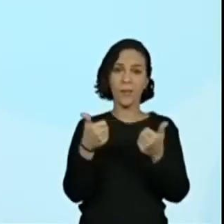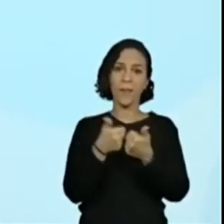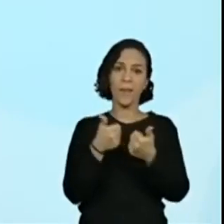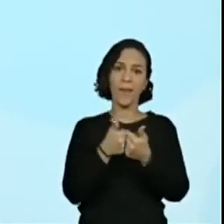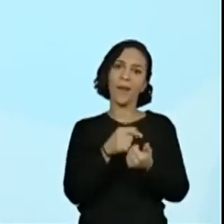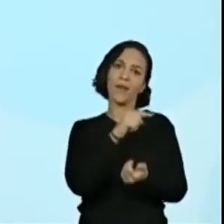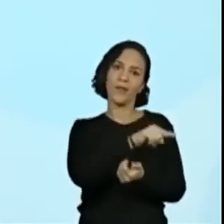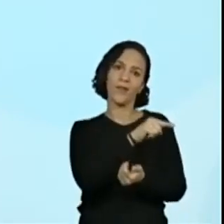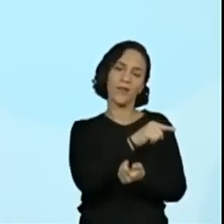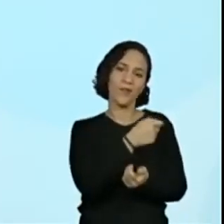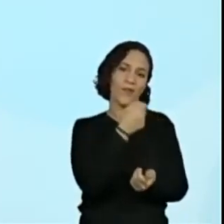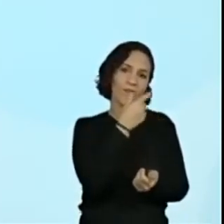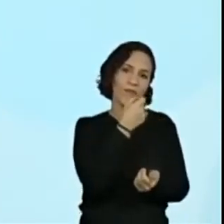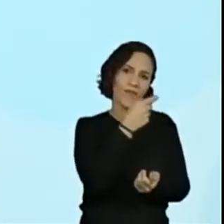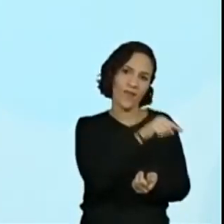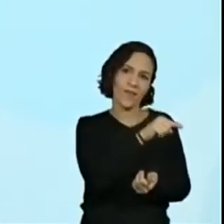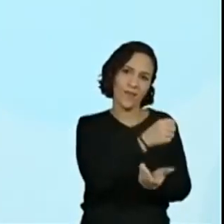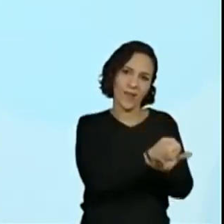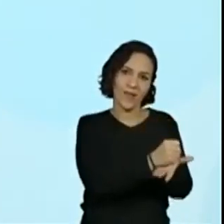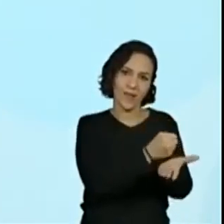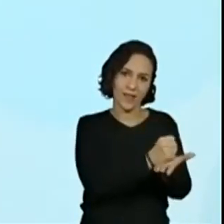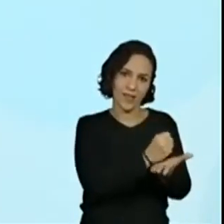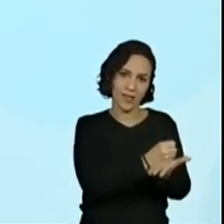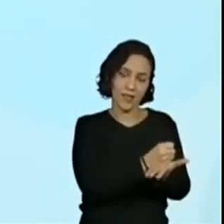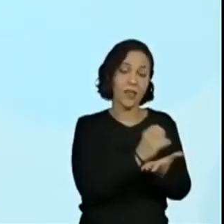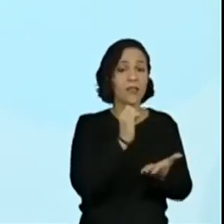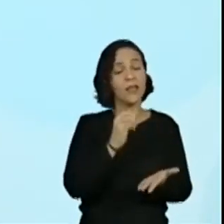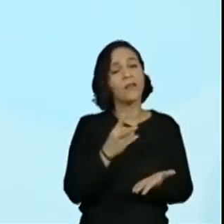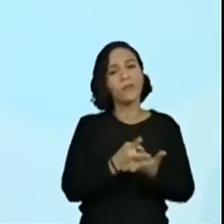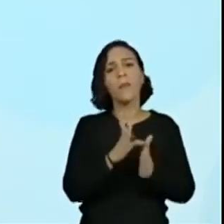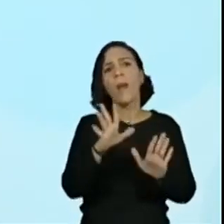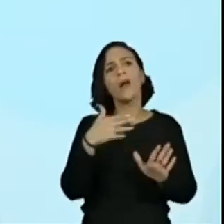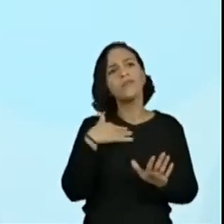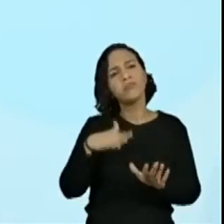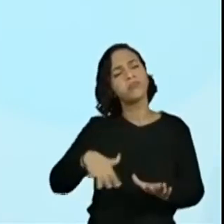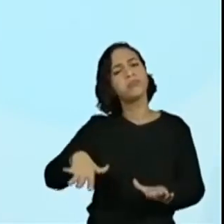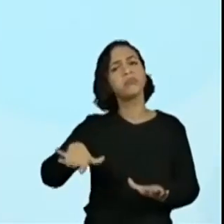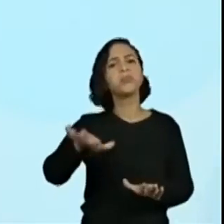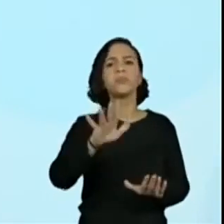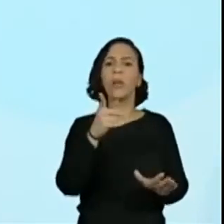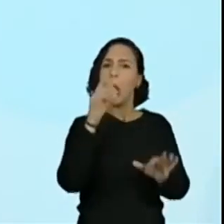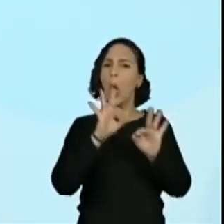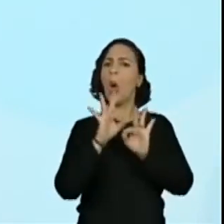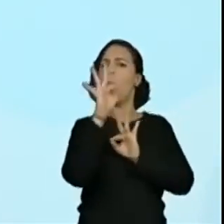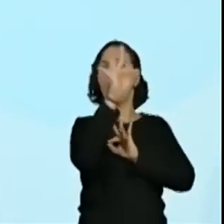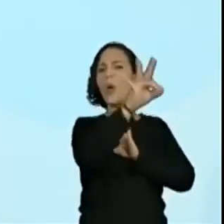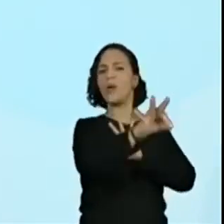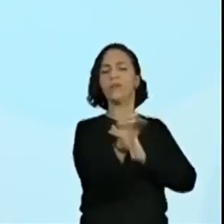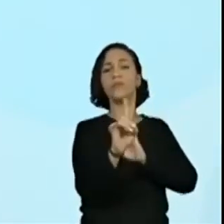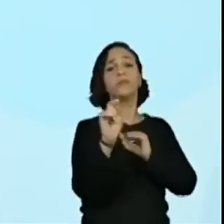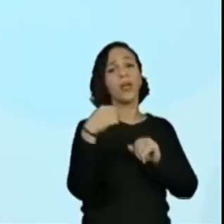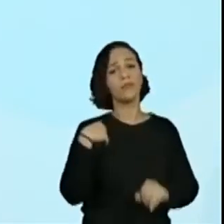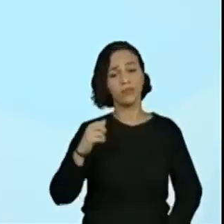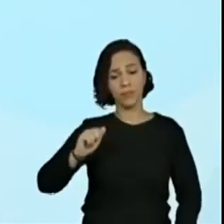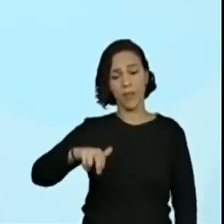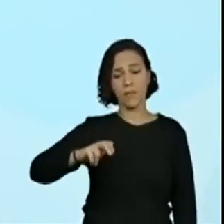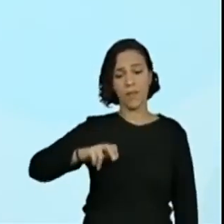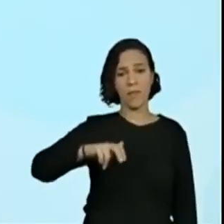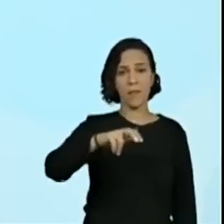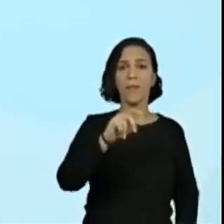padaria aqui, ó, já não fica tão perto, mas é tudo muito próximo, tanto que eles fazem a pé,